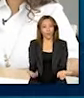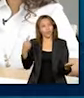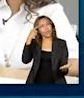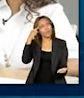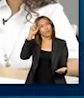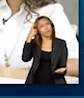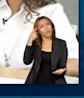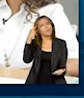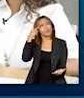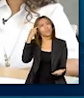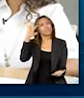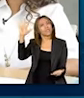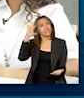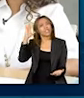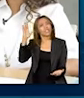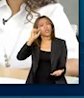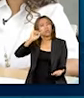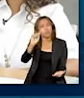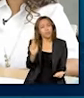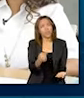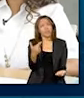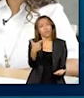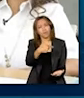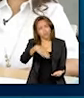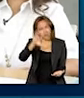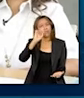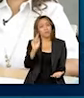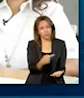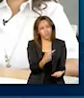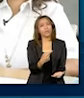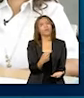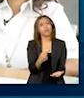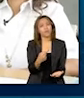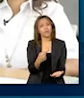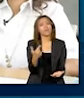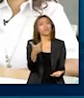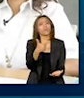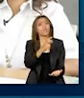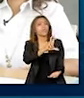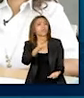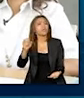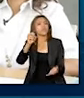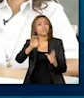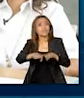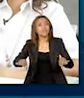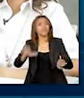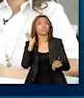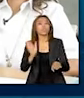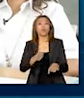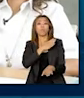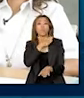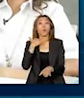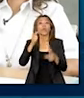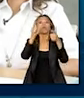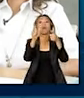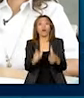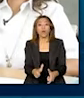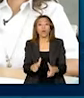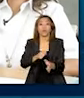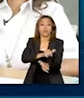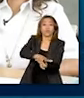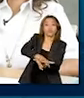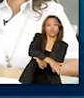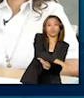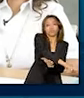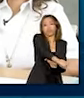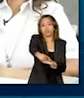1.500 crianças já morreram na faixa de Gaza. Meu Deus. 1.500 crianças que não pediram para o